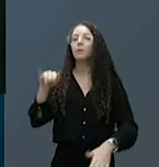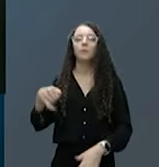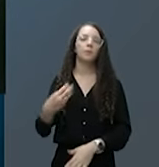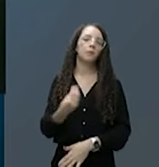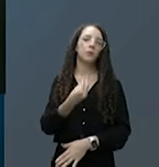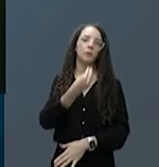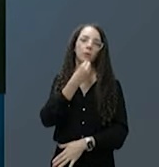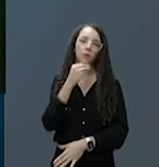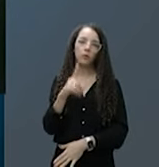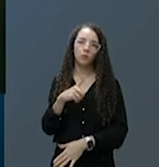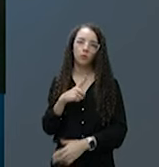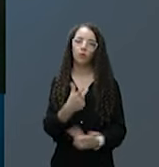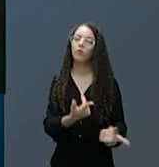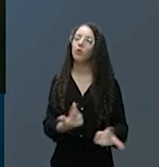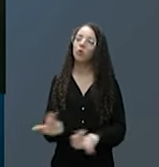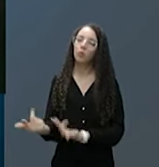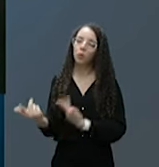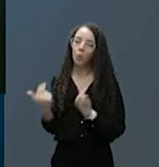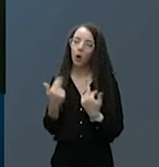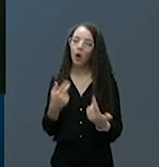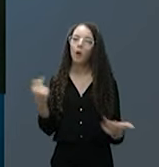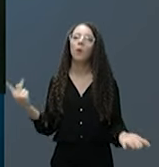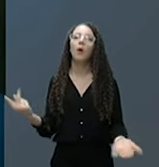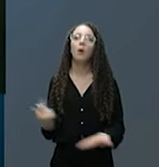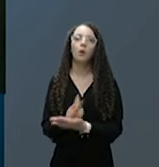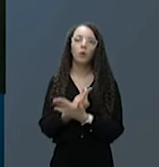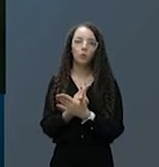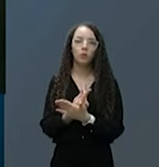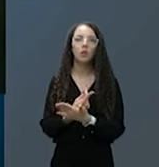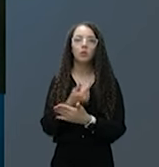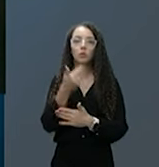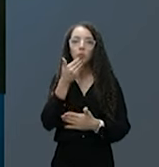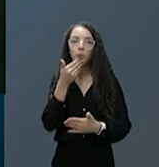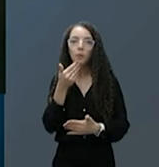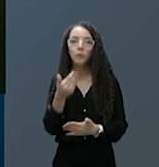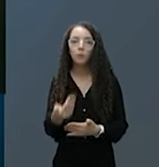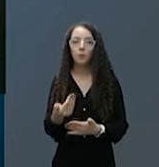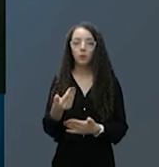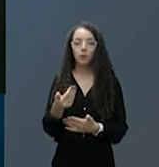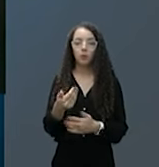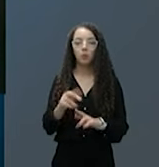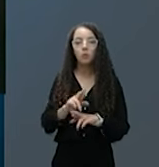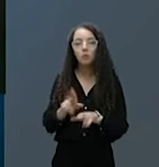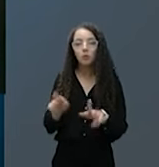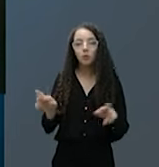assim como ocorre com o pedido de distinção